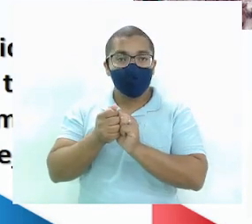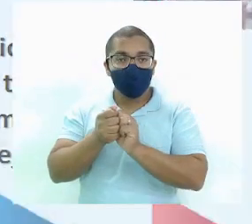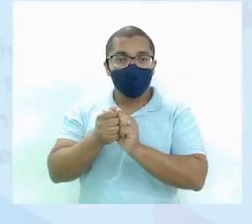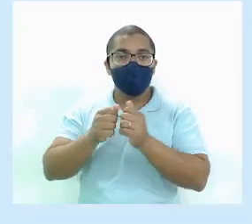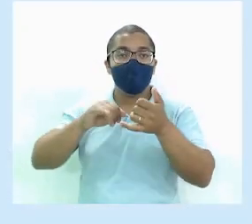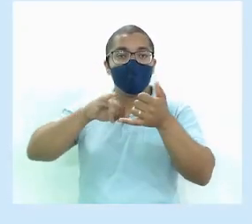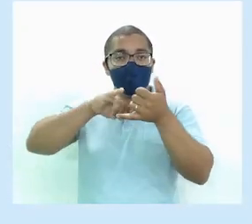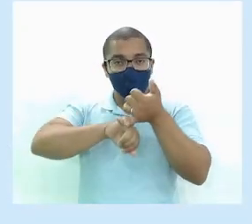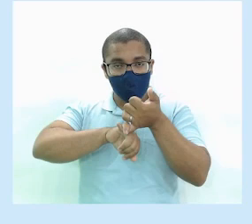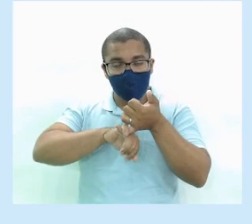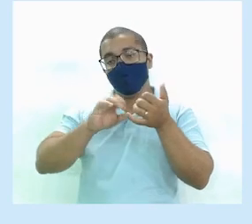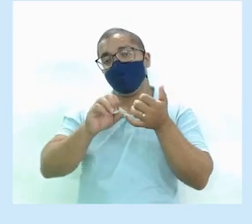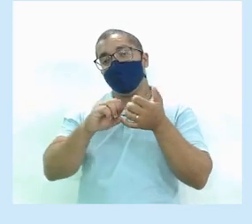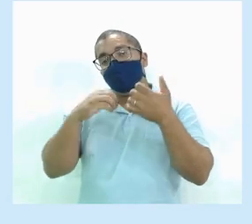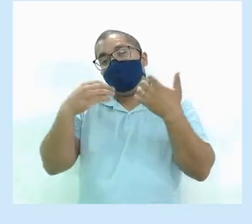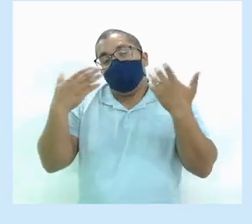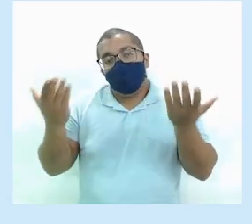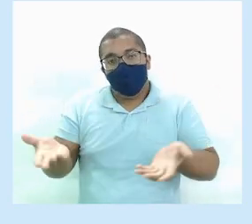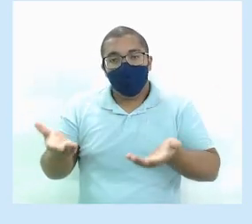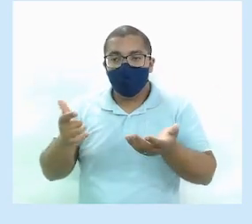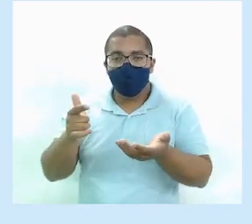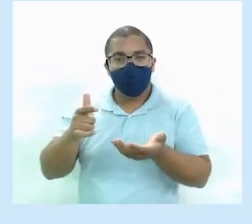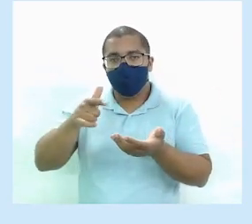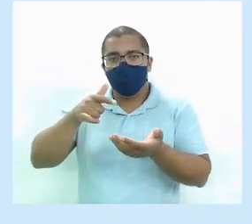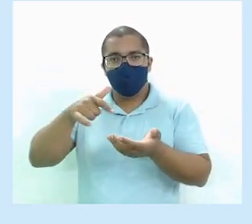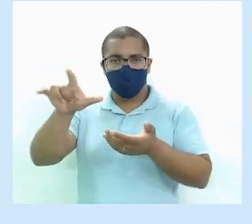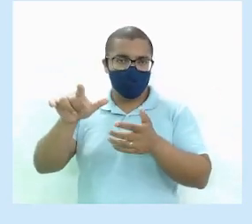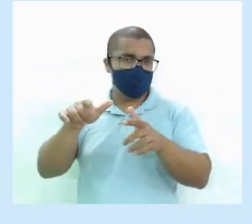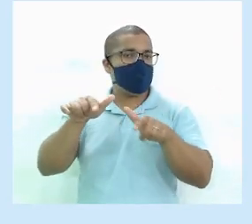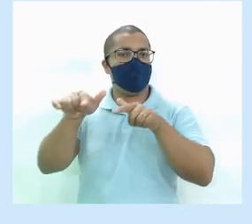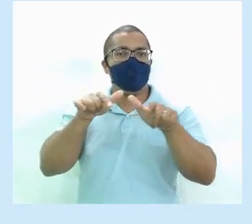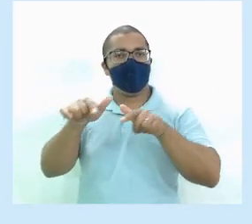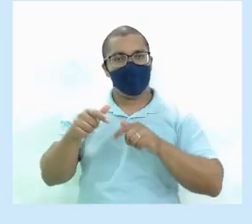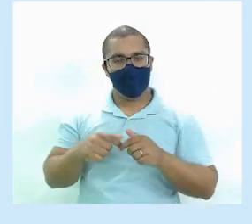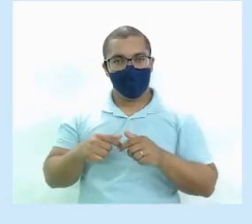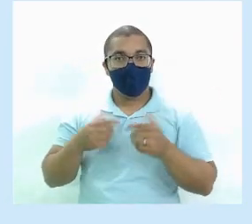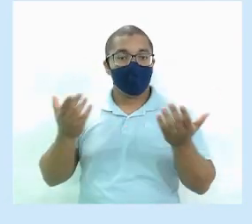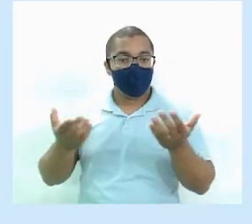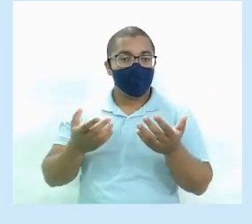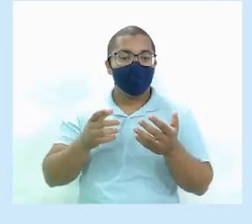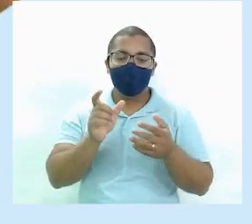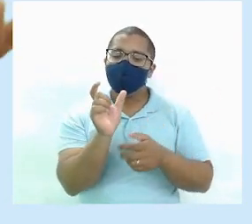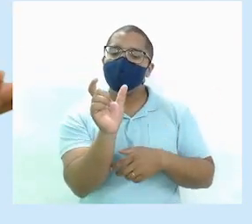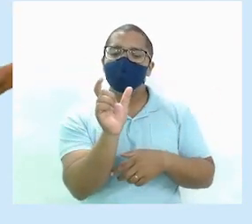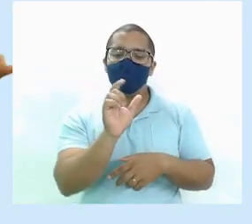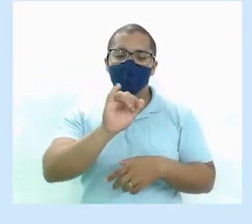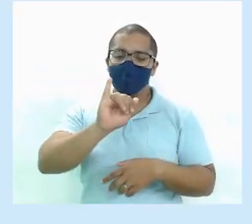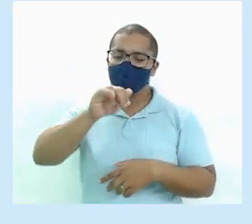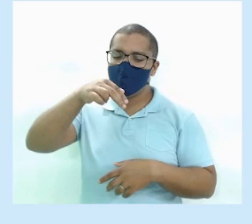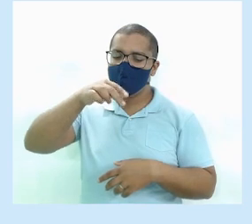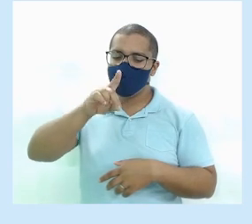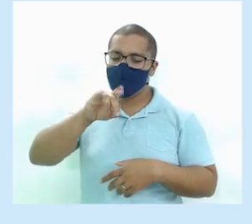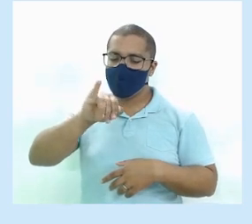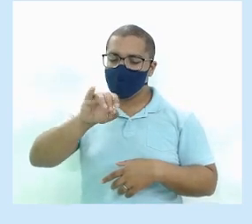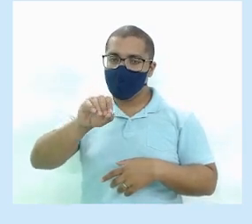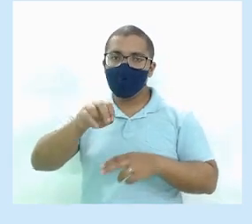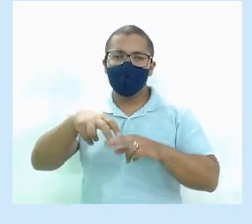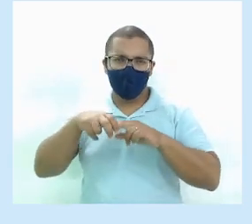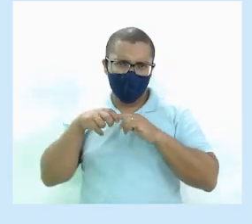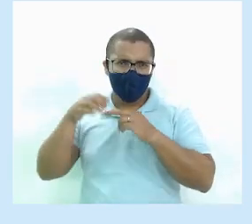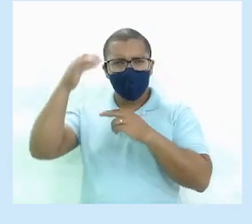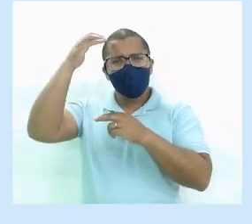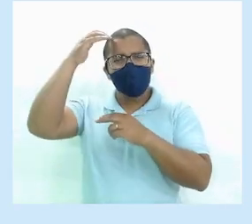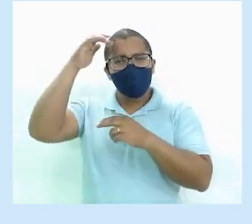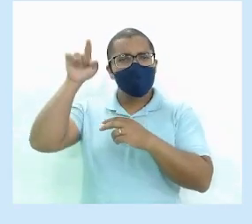cultura já de uma sociedade, né? Então esse termo índio, né, por conta do erro de Colombo, não sabia